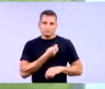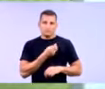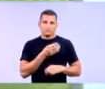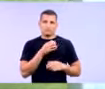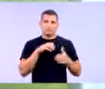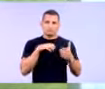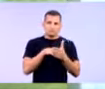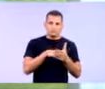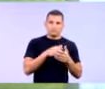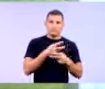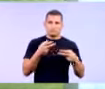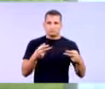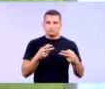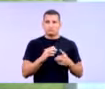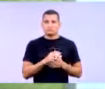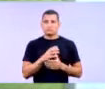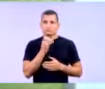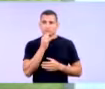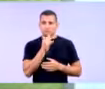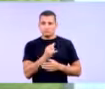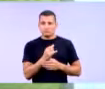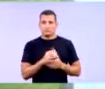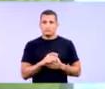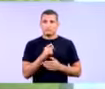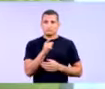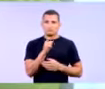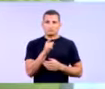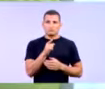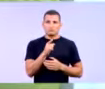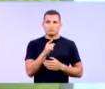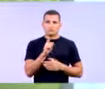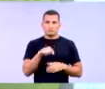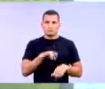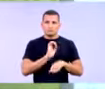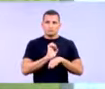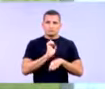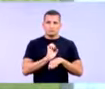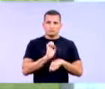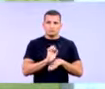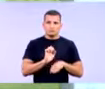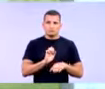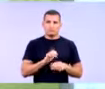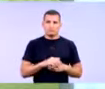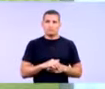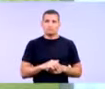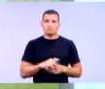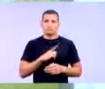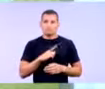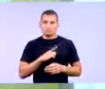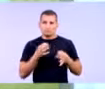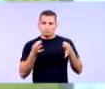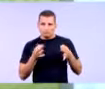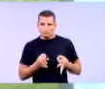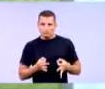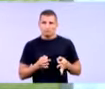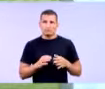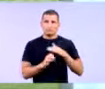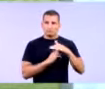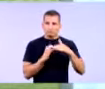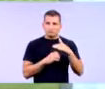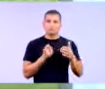acidentes pessoais. Então, se de repente você é um estagiário regulamentado tudo certinho, a empresa